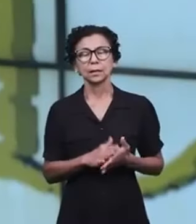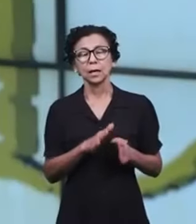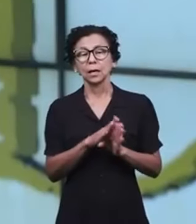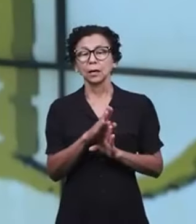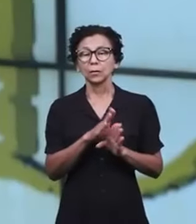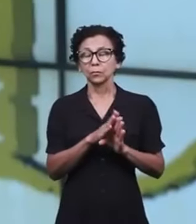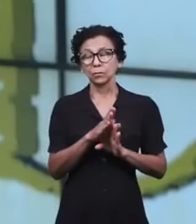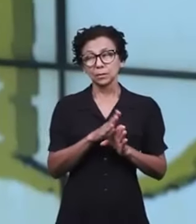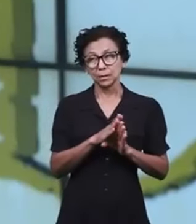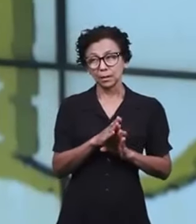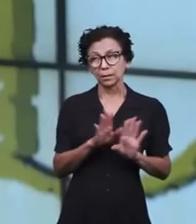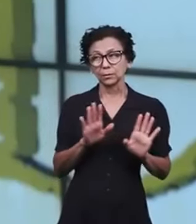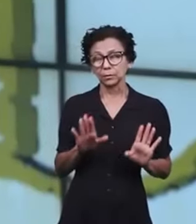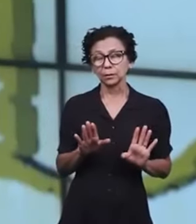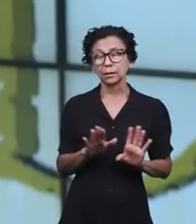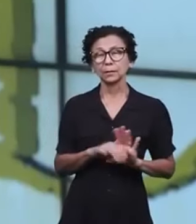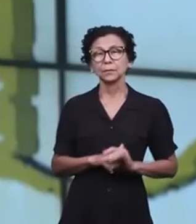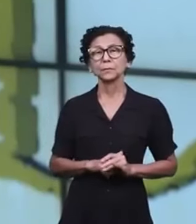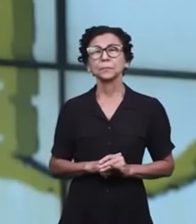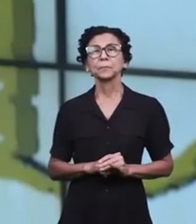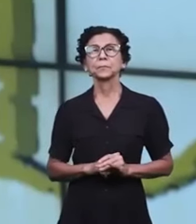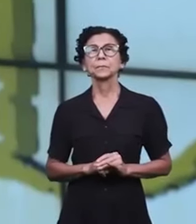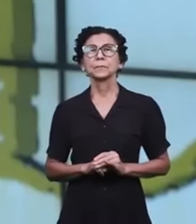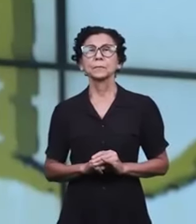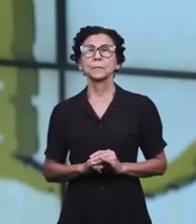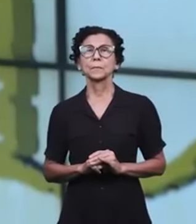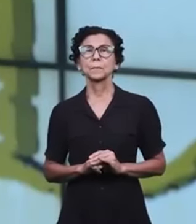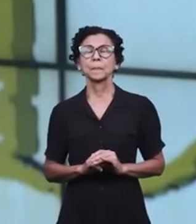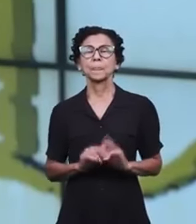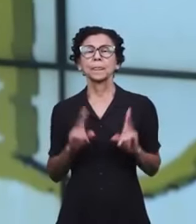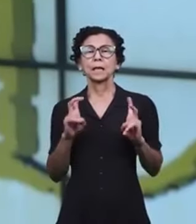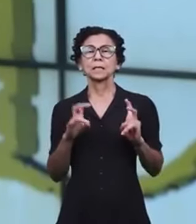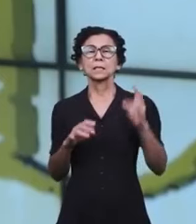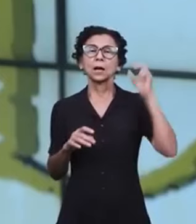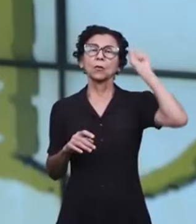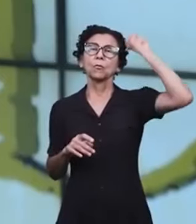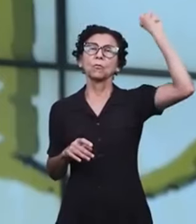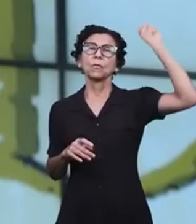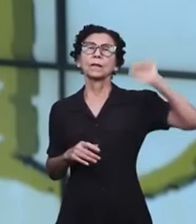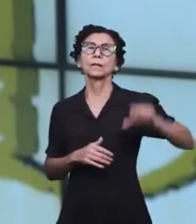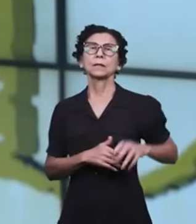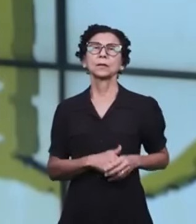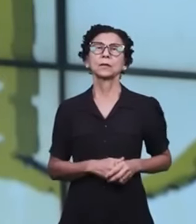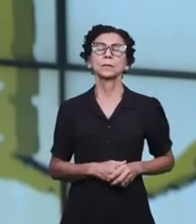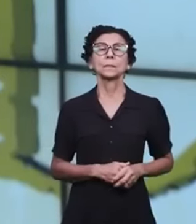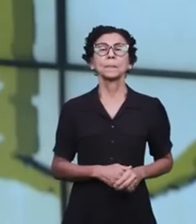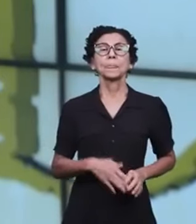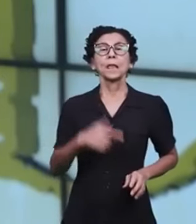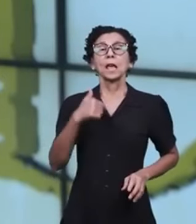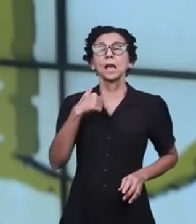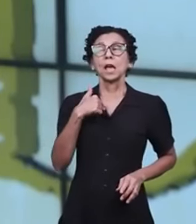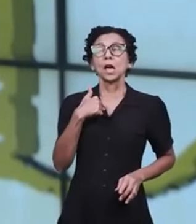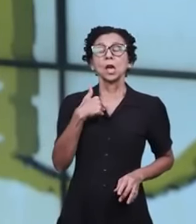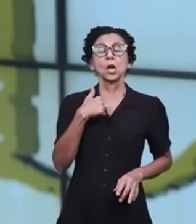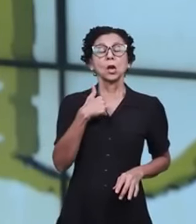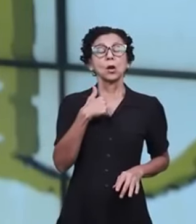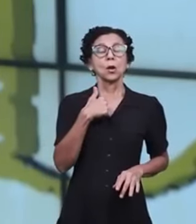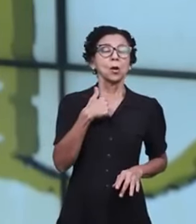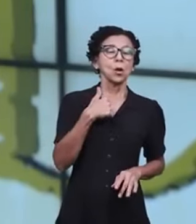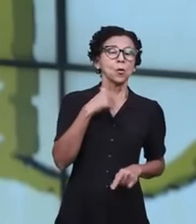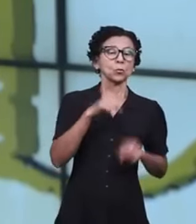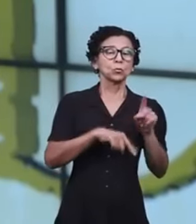é o conceito do que é melhor, porque essa expressão foi que Saul usou, eu separei o que é o